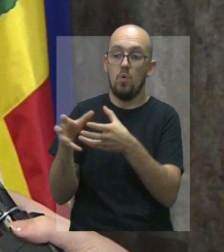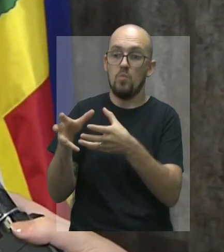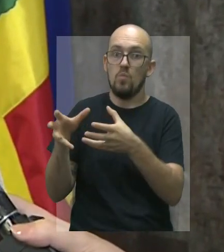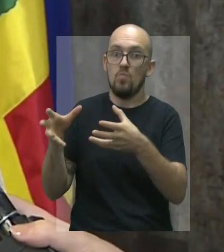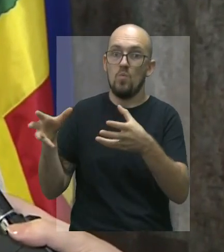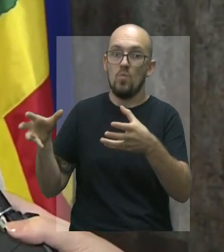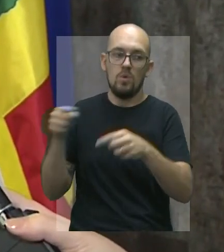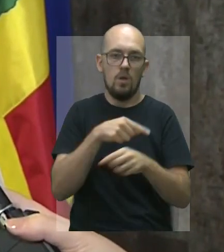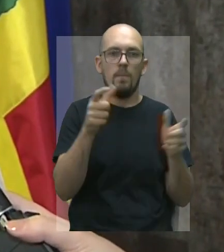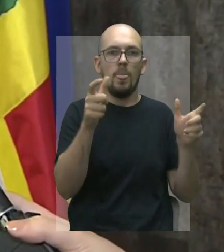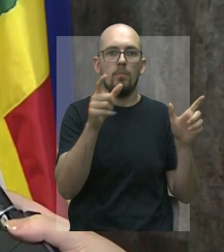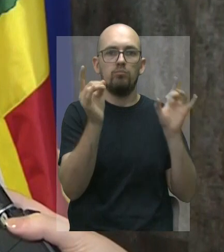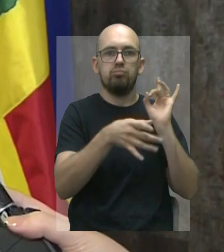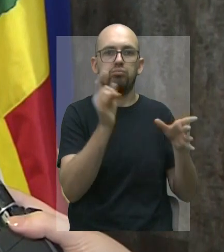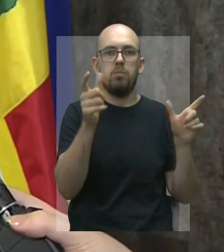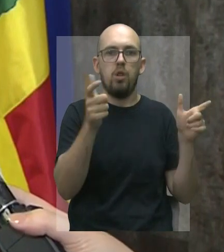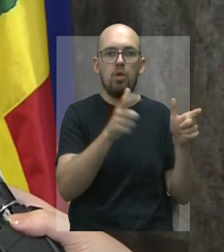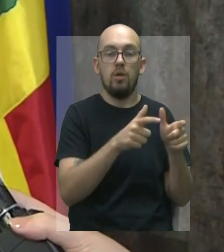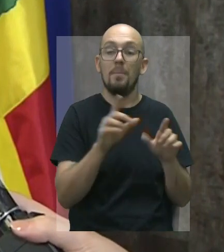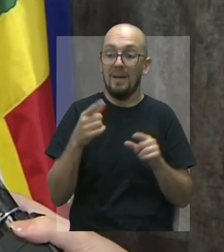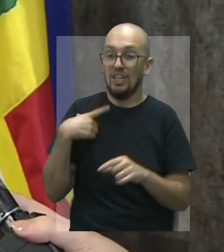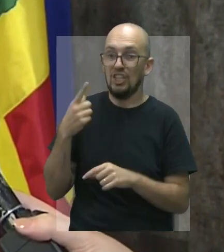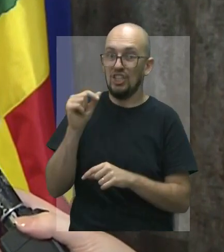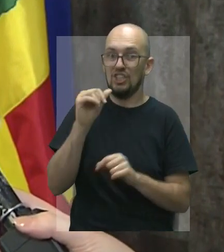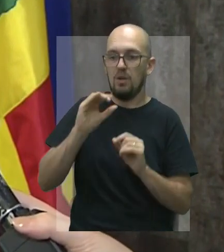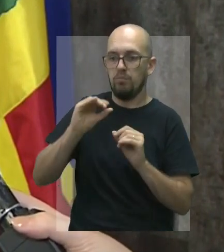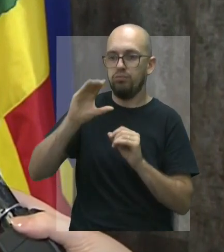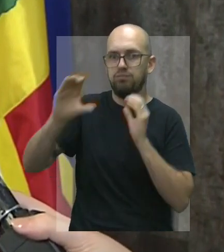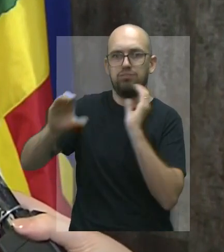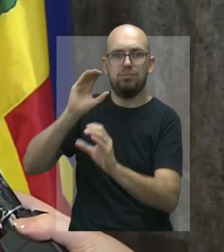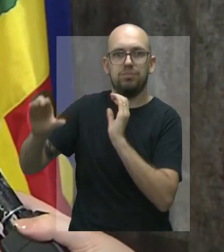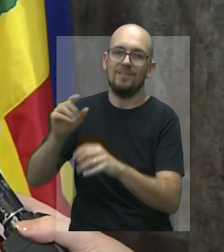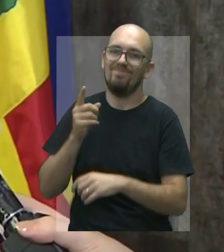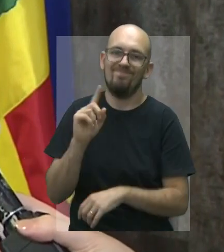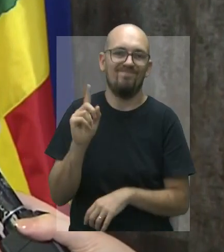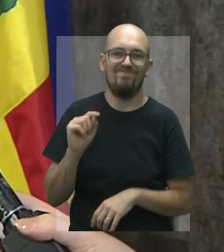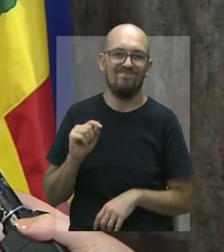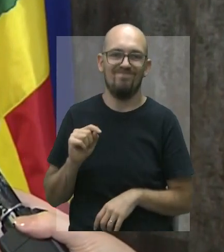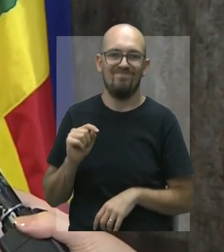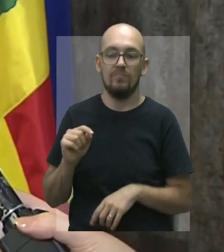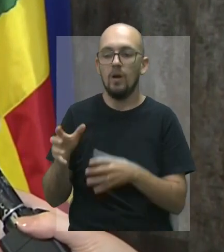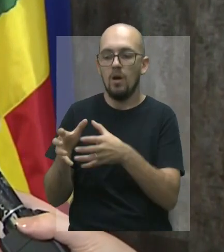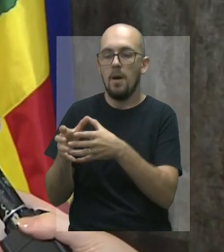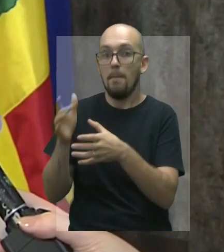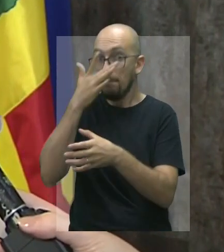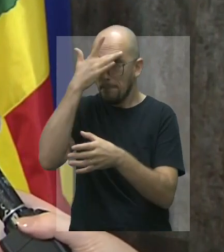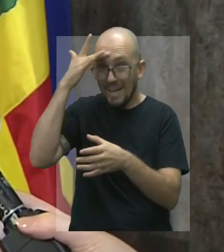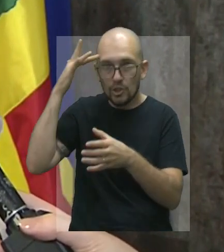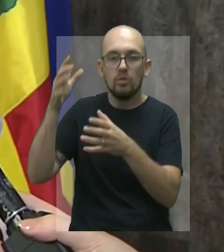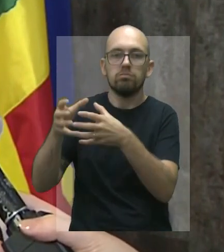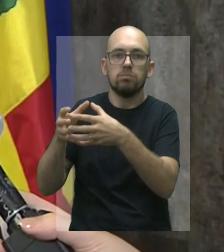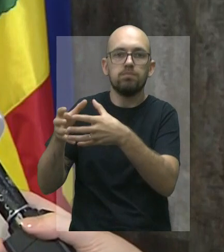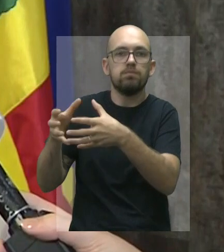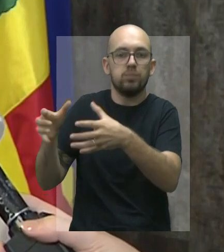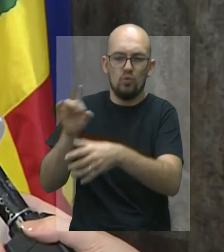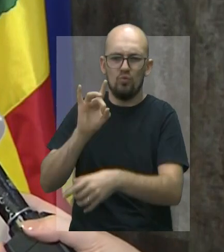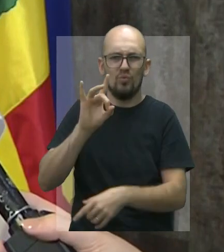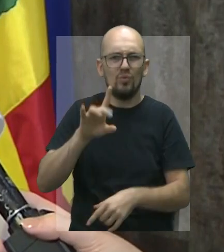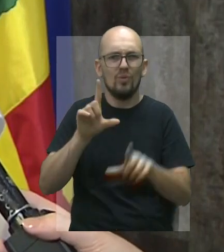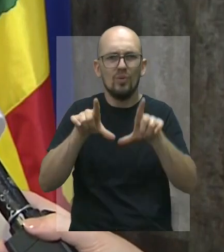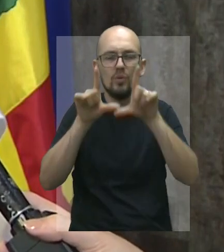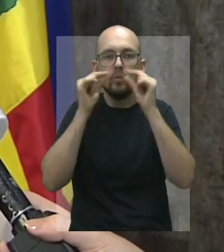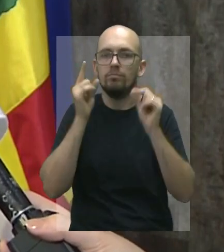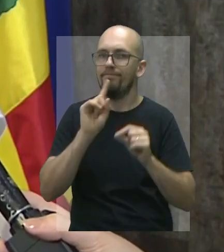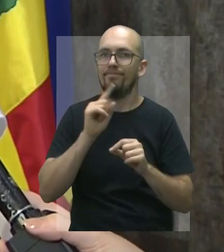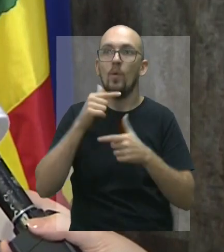mesma proporção. Então a gente vê que a demanda tem aumentado e o município, os municípios, não só o município de Jaú, como todos os municípios, tem que